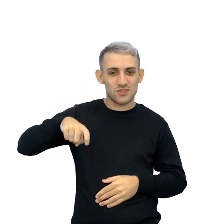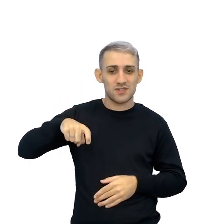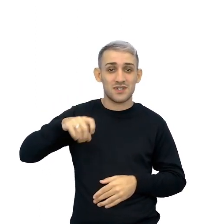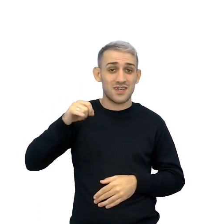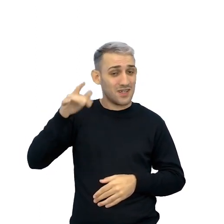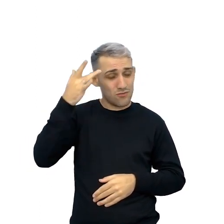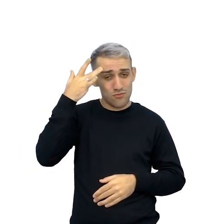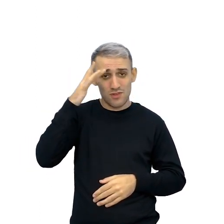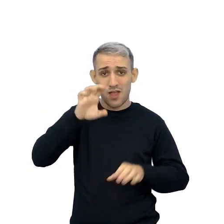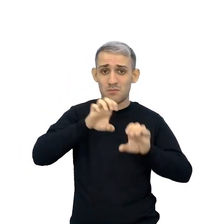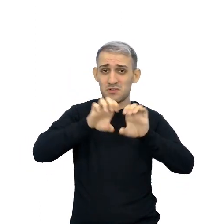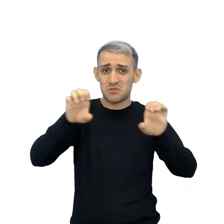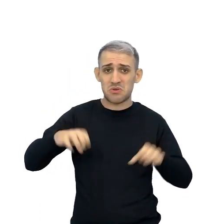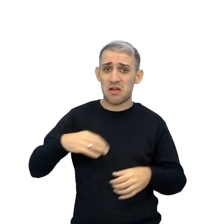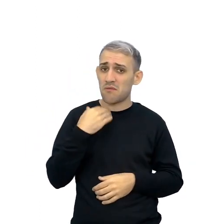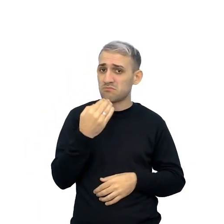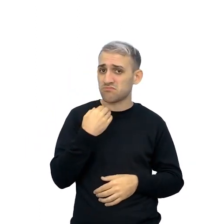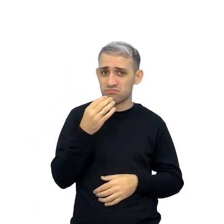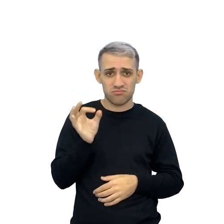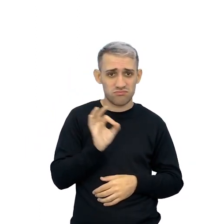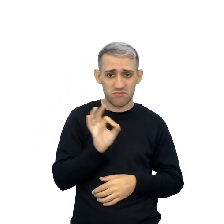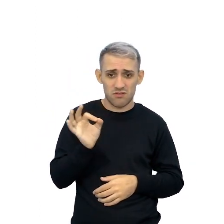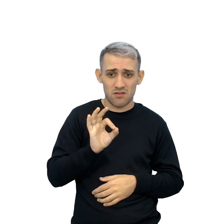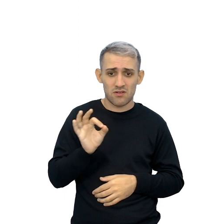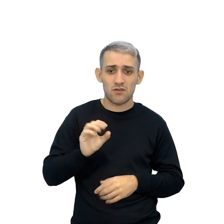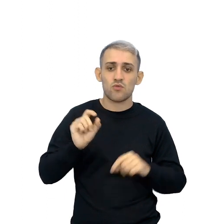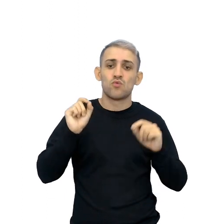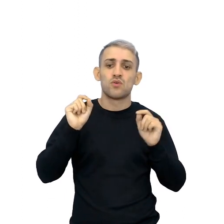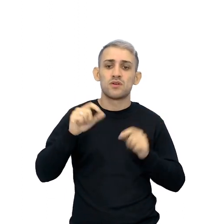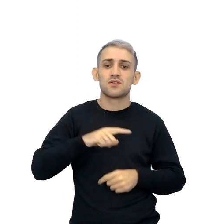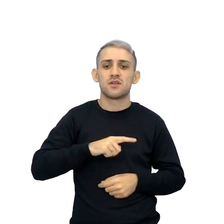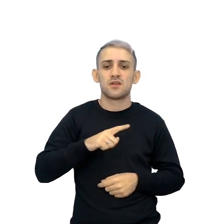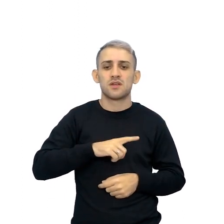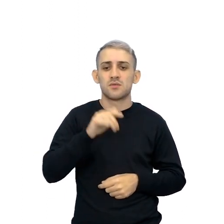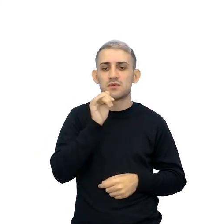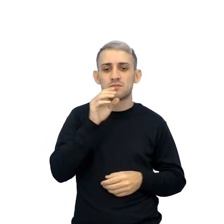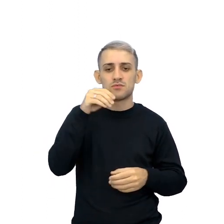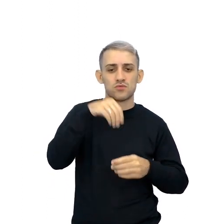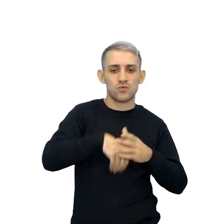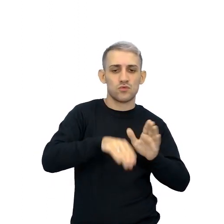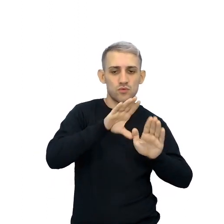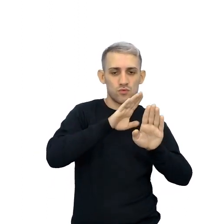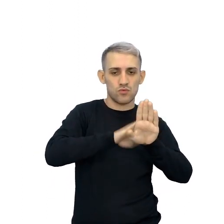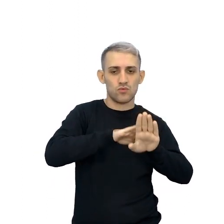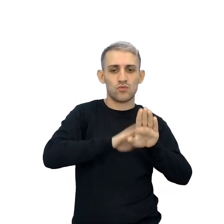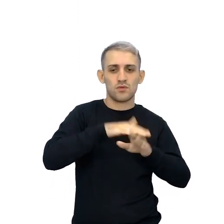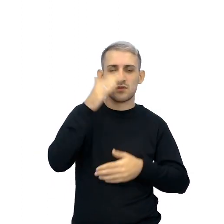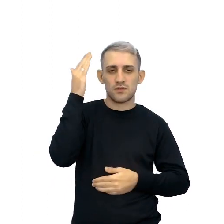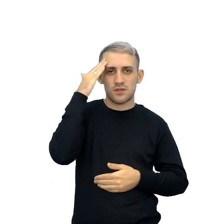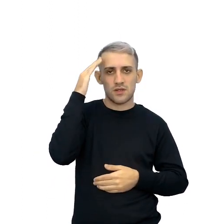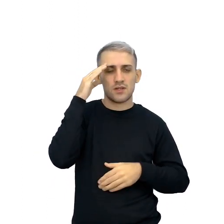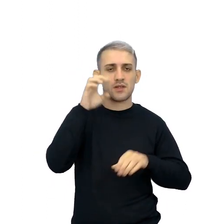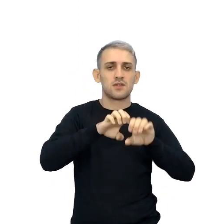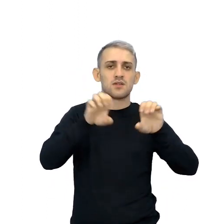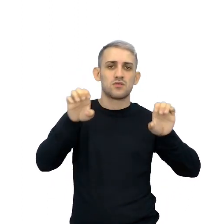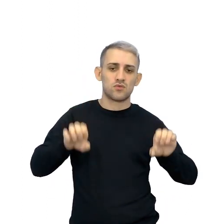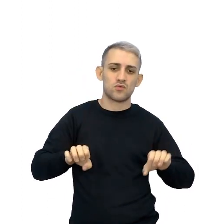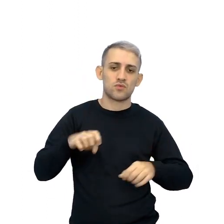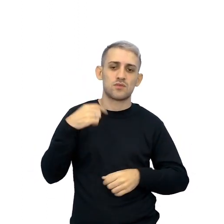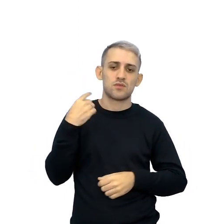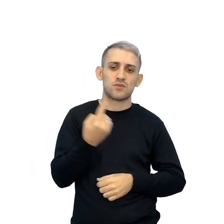estrutura, né? E o que está em jogo entender essa estruturação. Então a gente tem